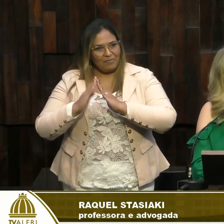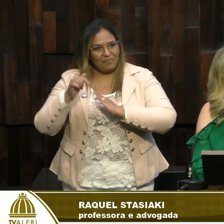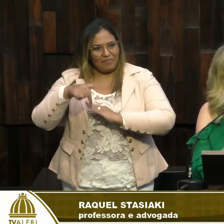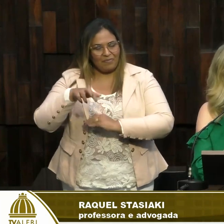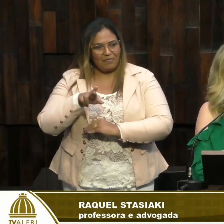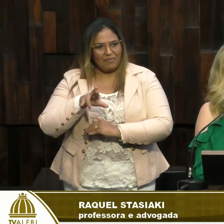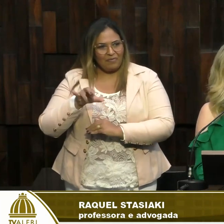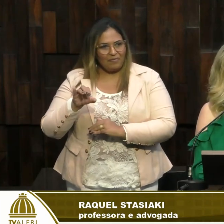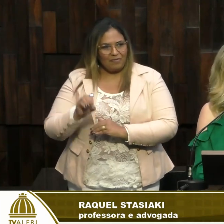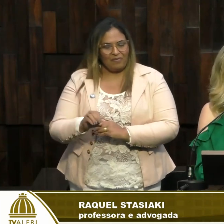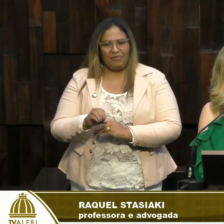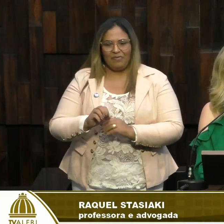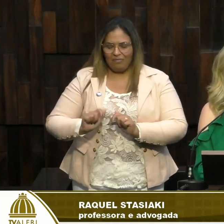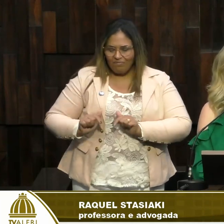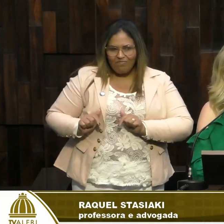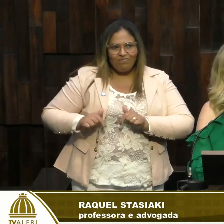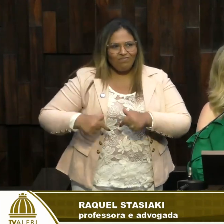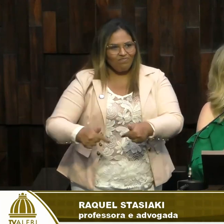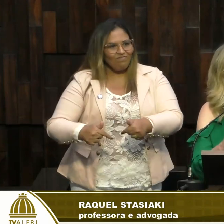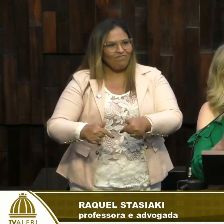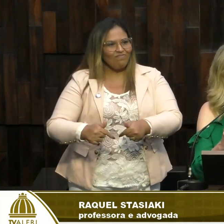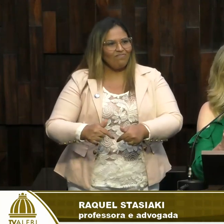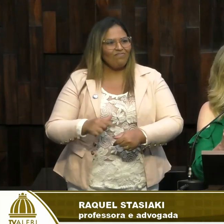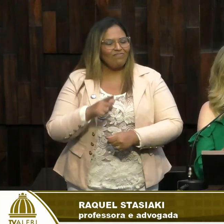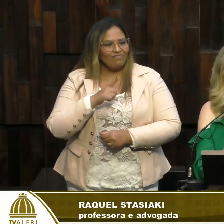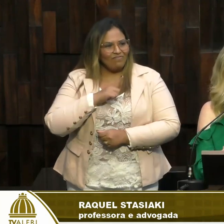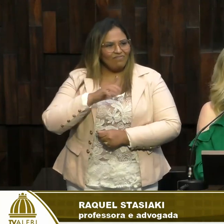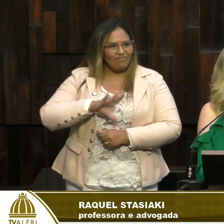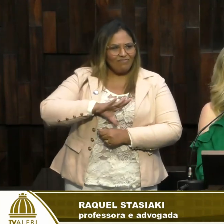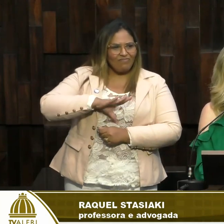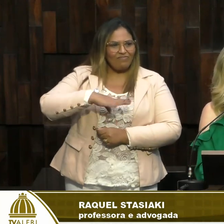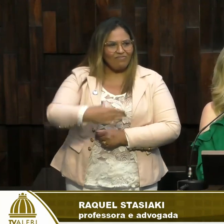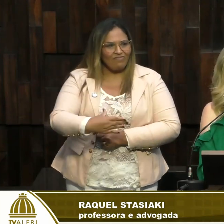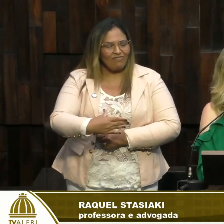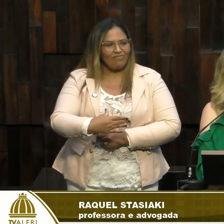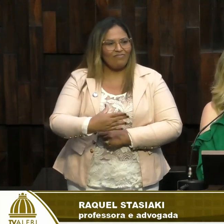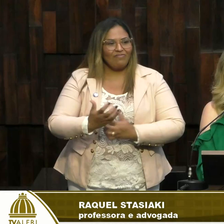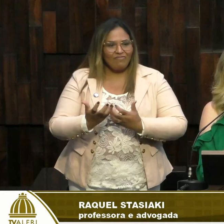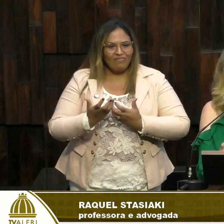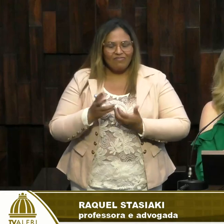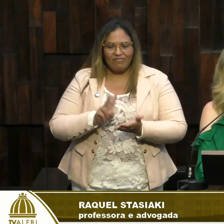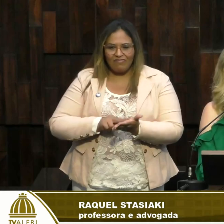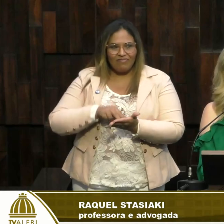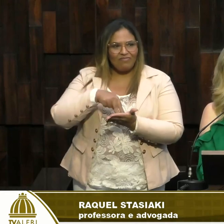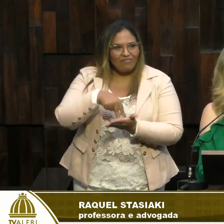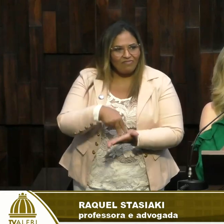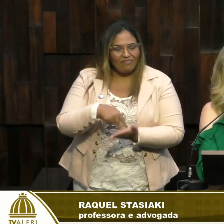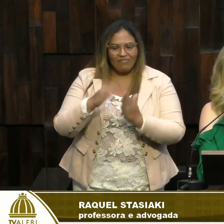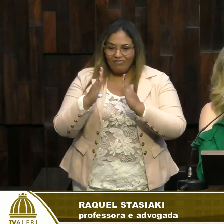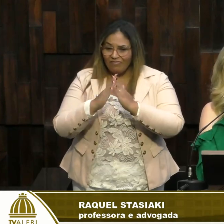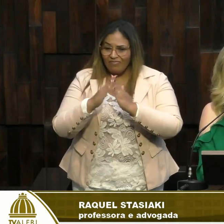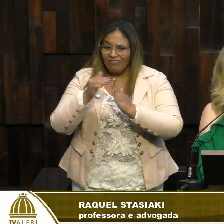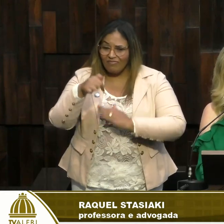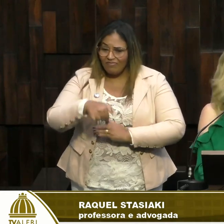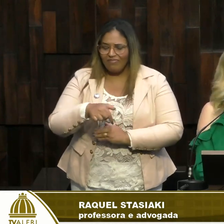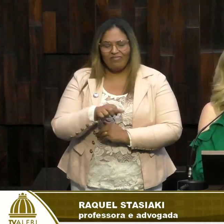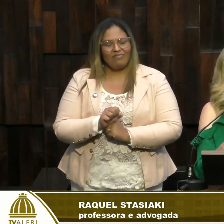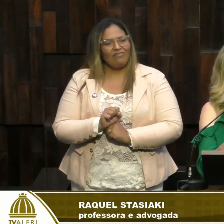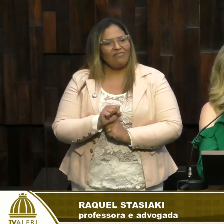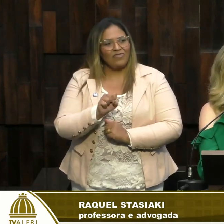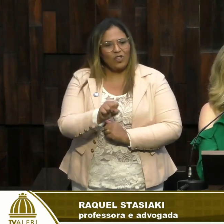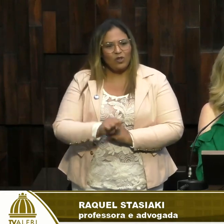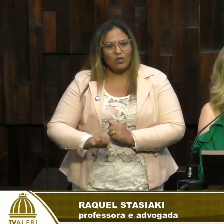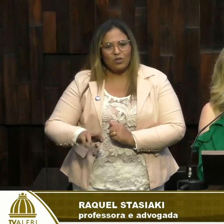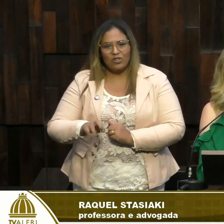e teve ousadia, E quis se estabelecer em outro estado, no Sudeste, que